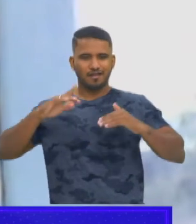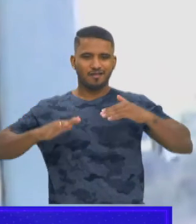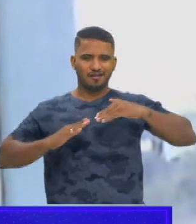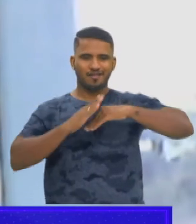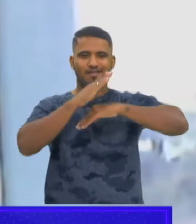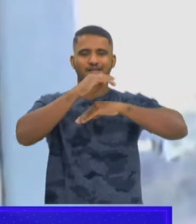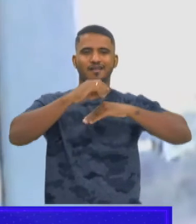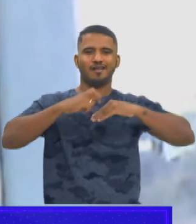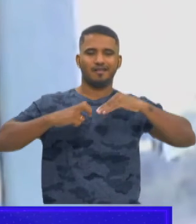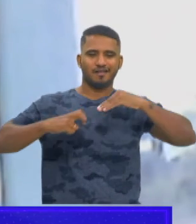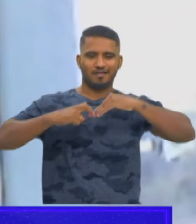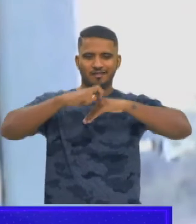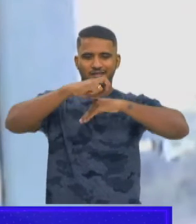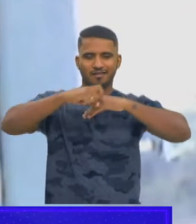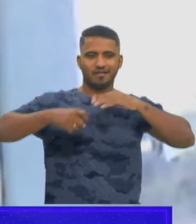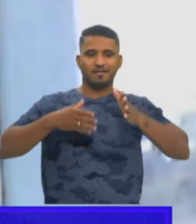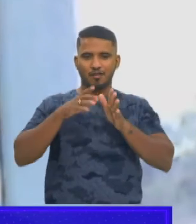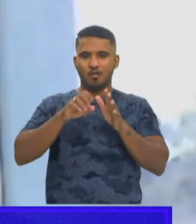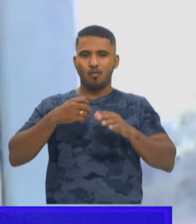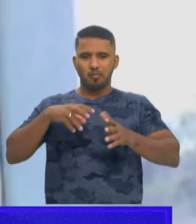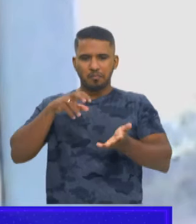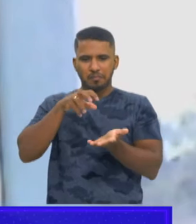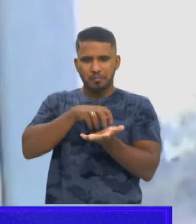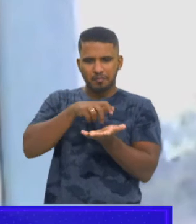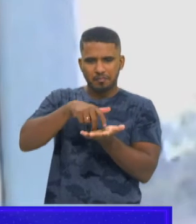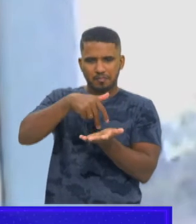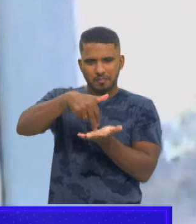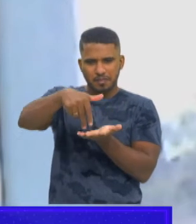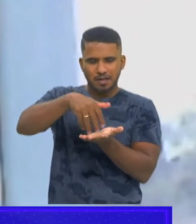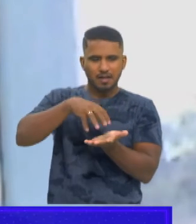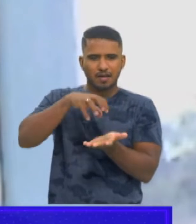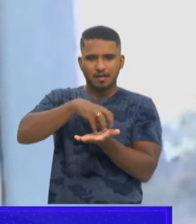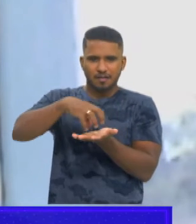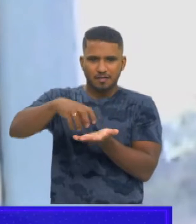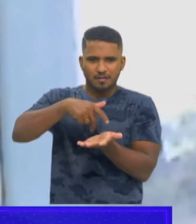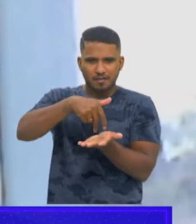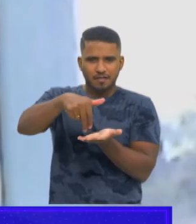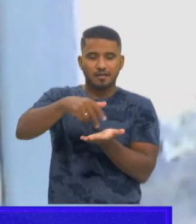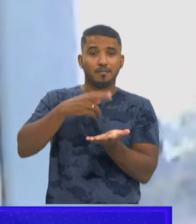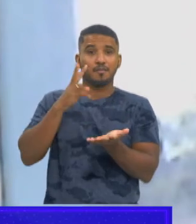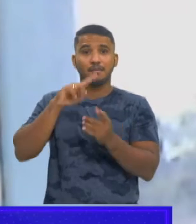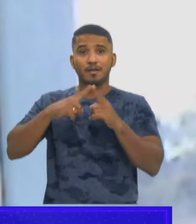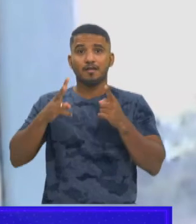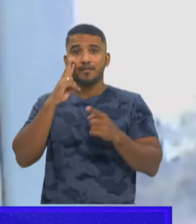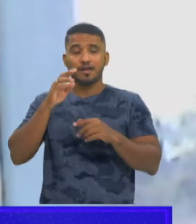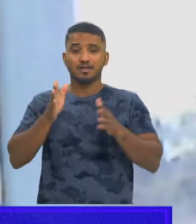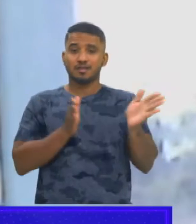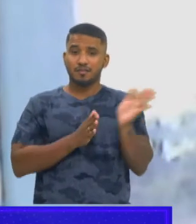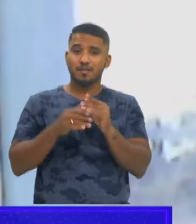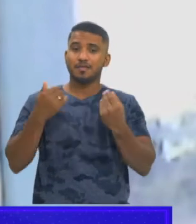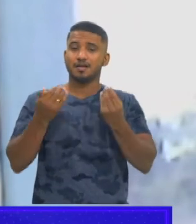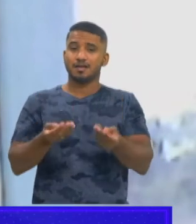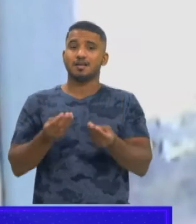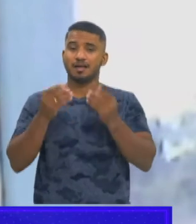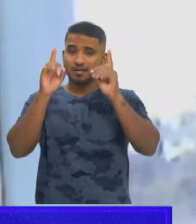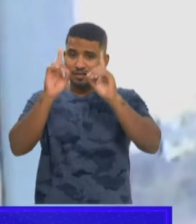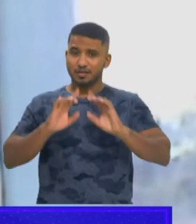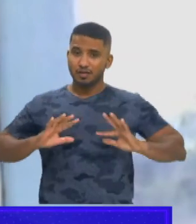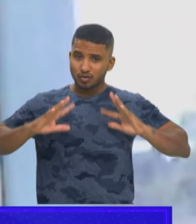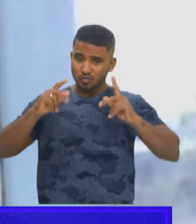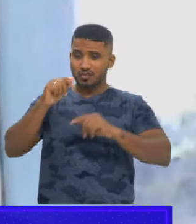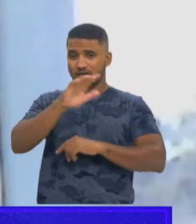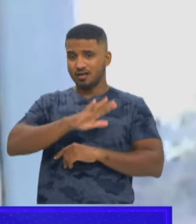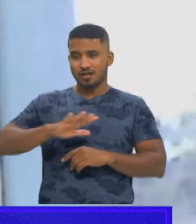campo físico, a gente pensa na falta de uma rampa, na falta de um piso tátil, mas a gente não vê que